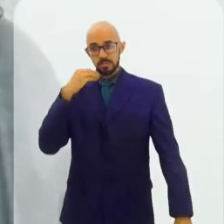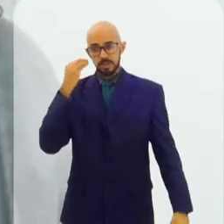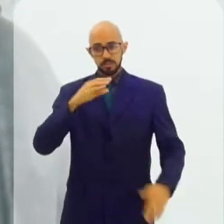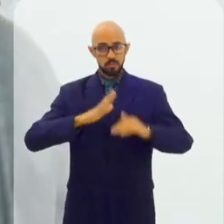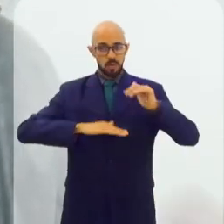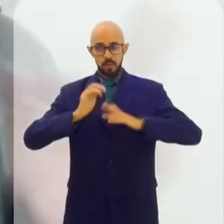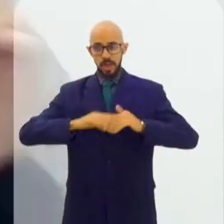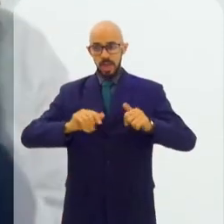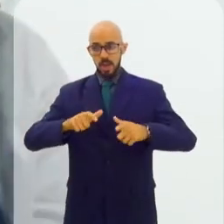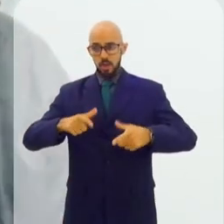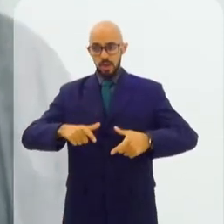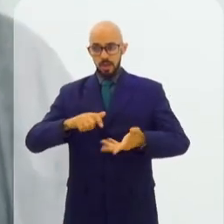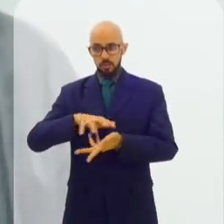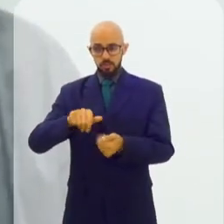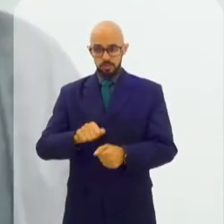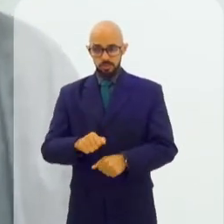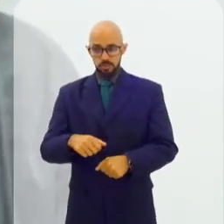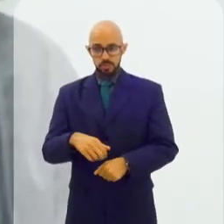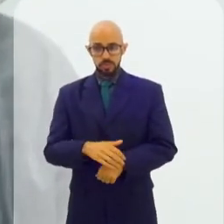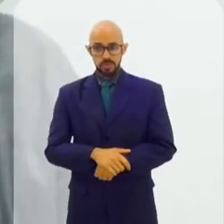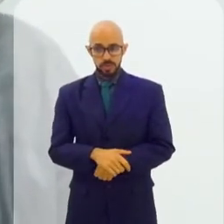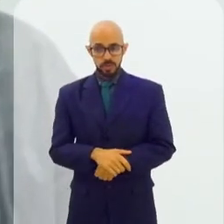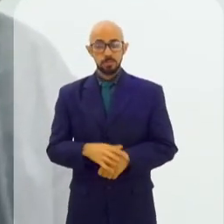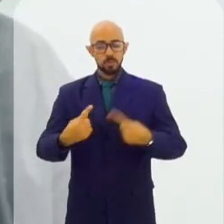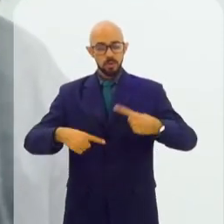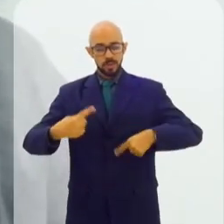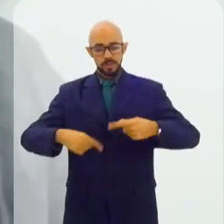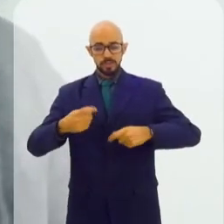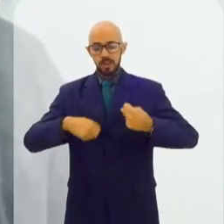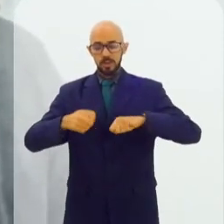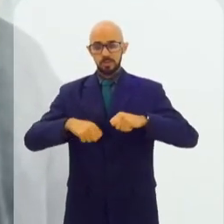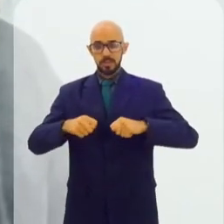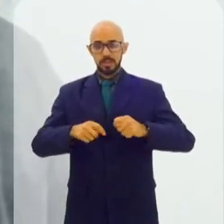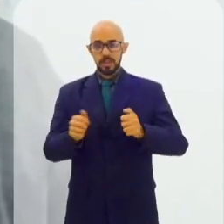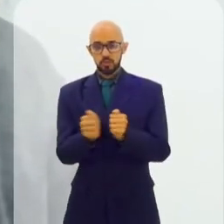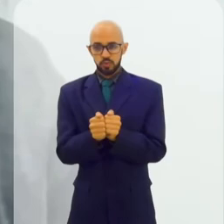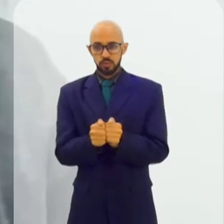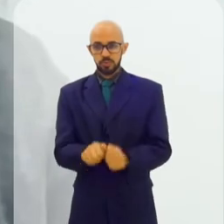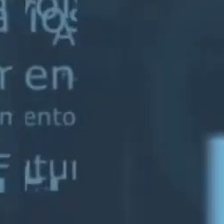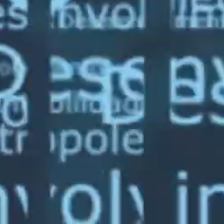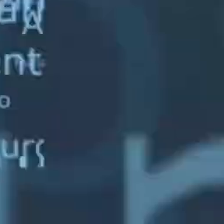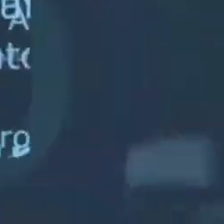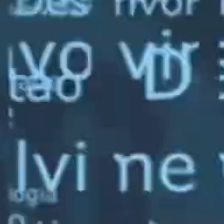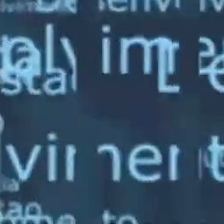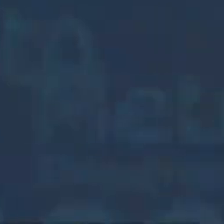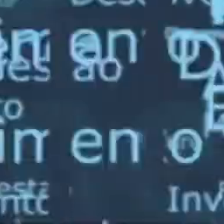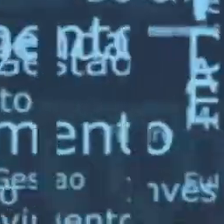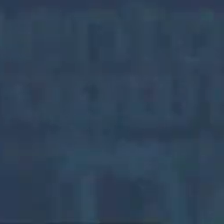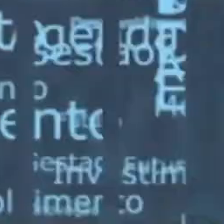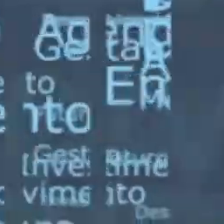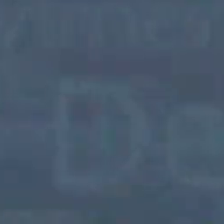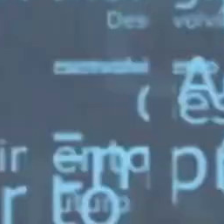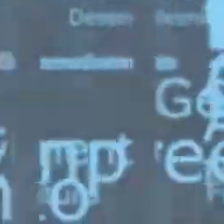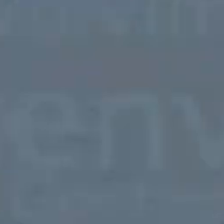esteja em qualquer lugar do mundo. Não sai daí, Rio em Foco aqui, política e economia caminham juntos.